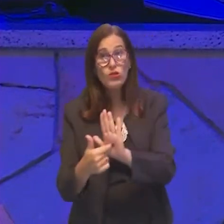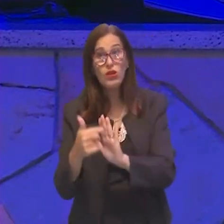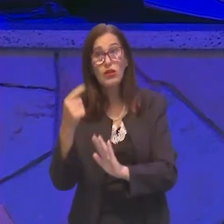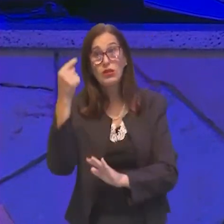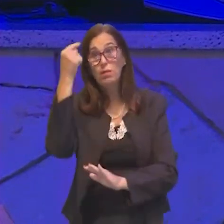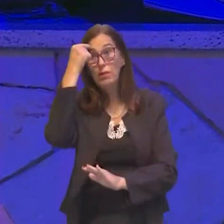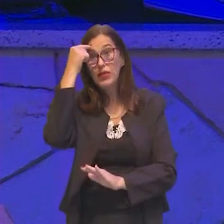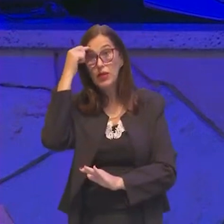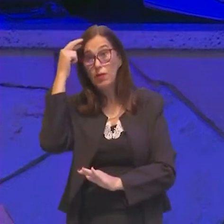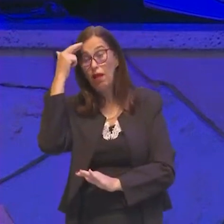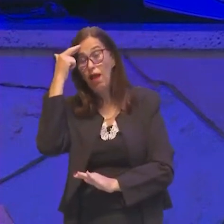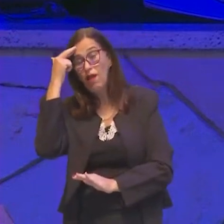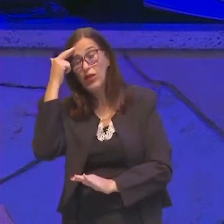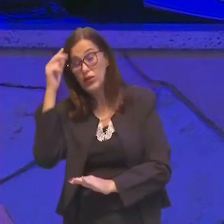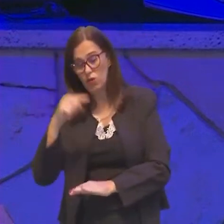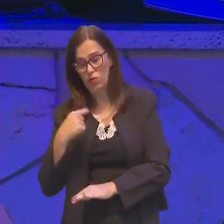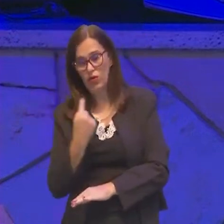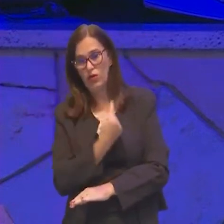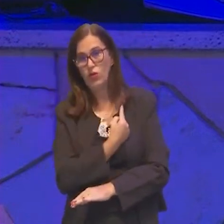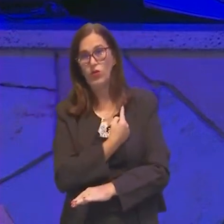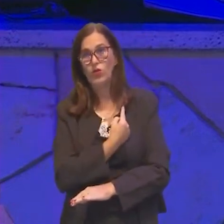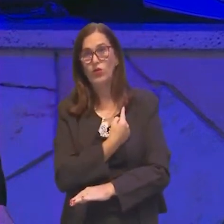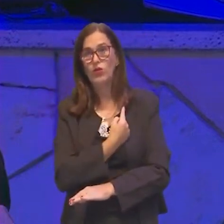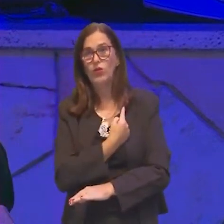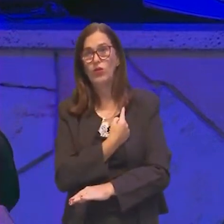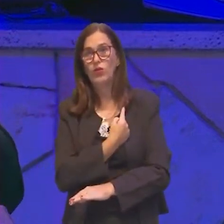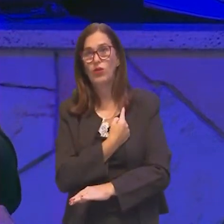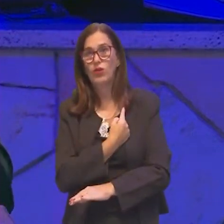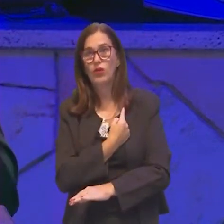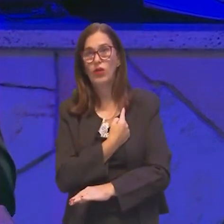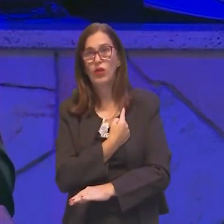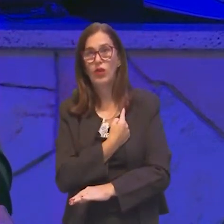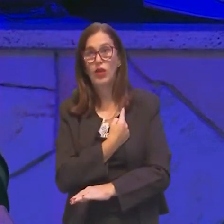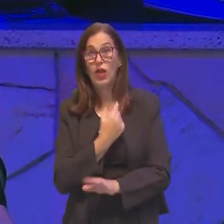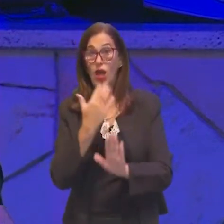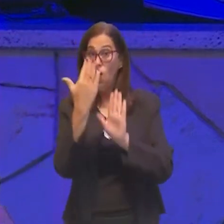reflexão para nós. Estamos diante de uma escolha: